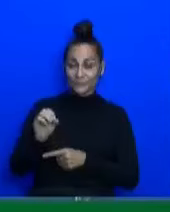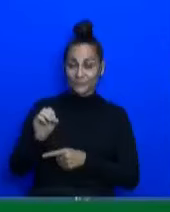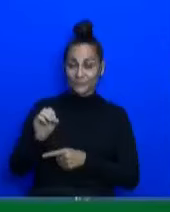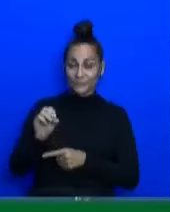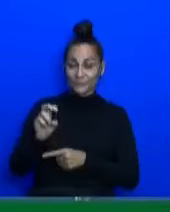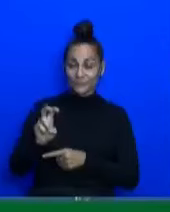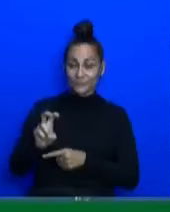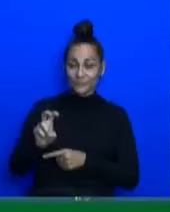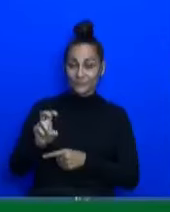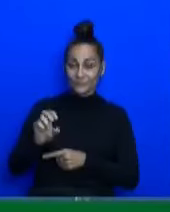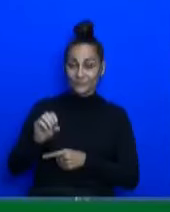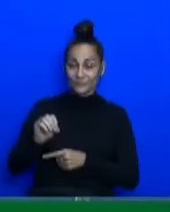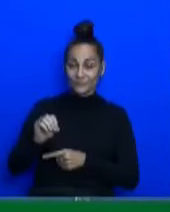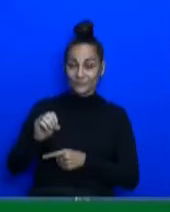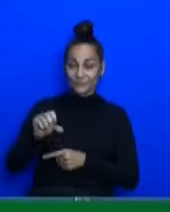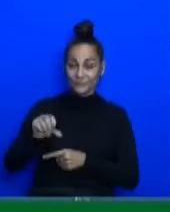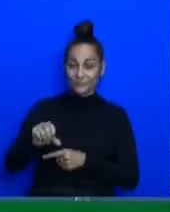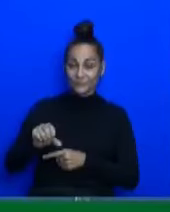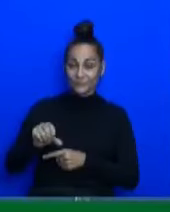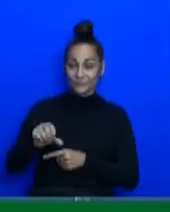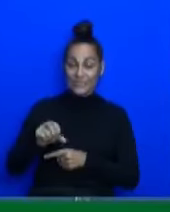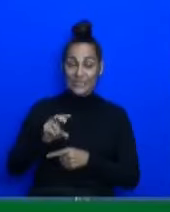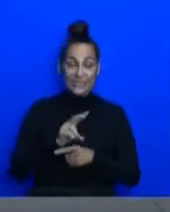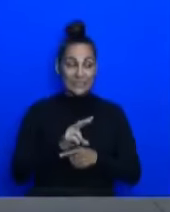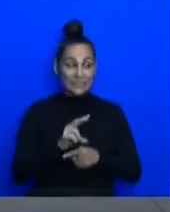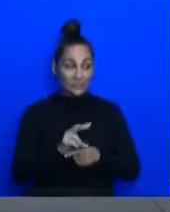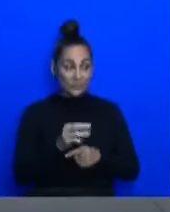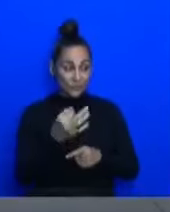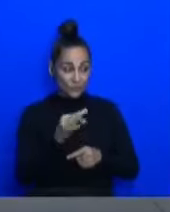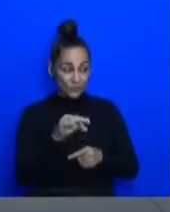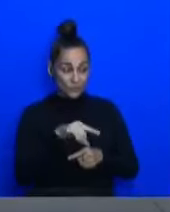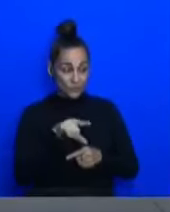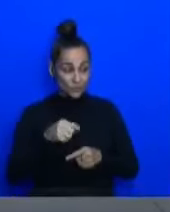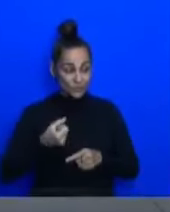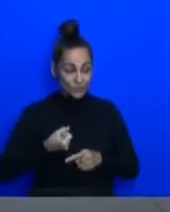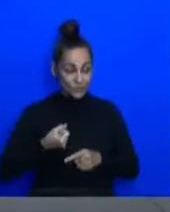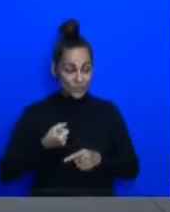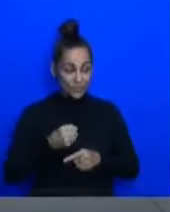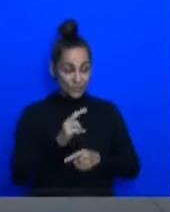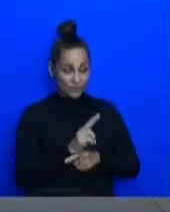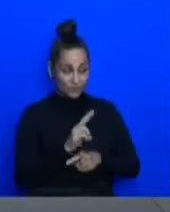26, 05 e 09. As senhoras confirmam